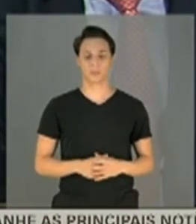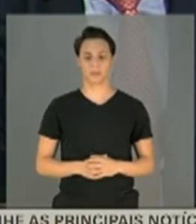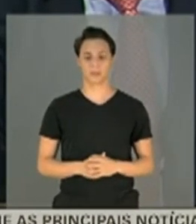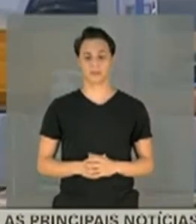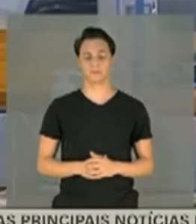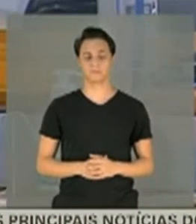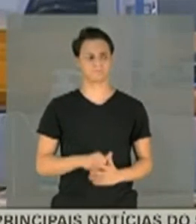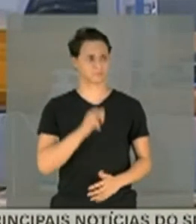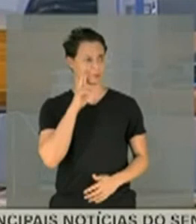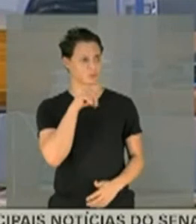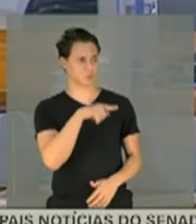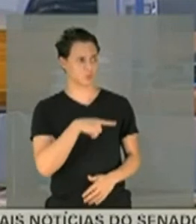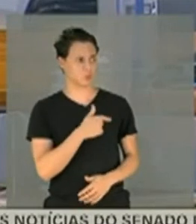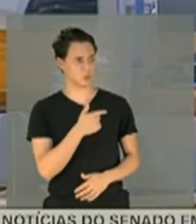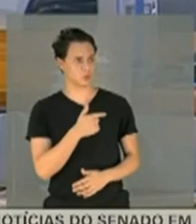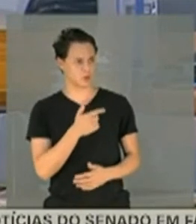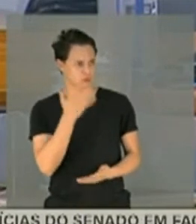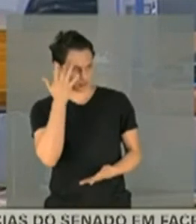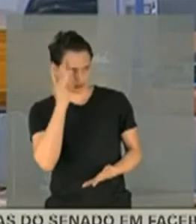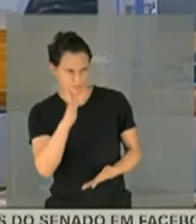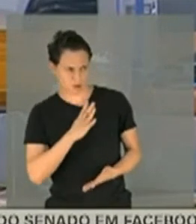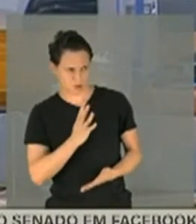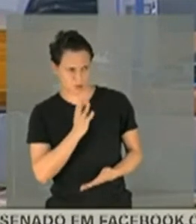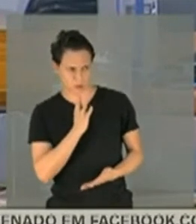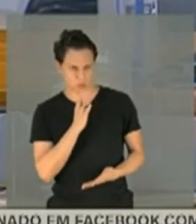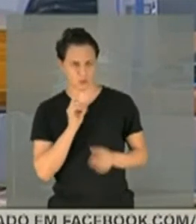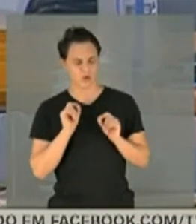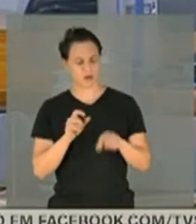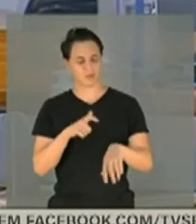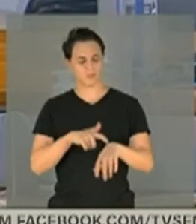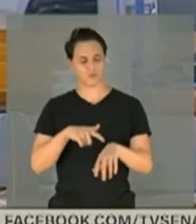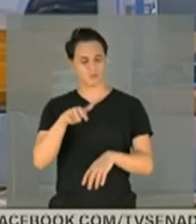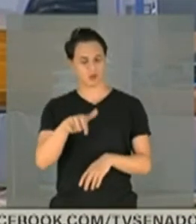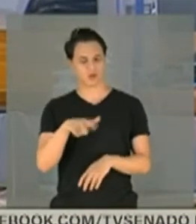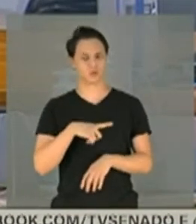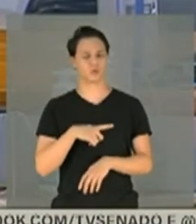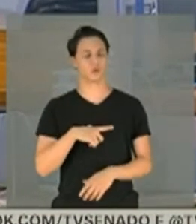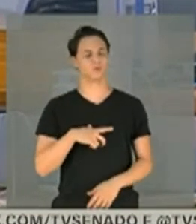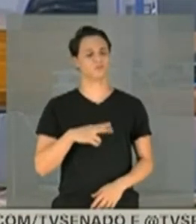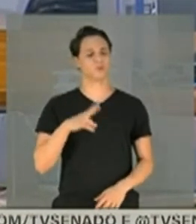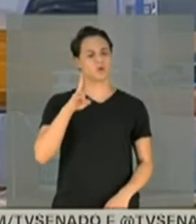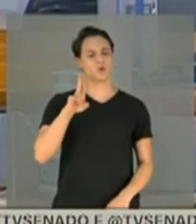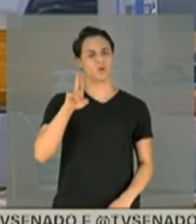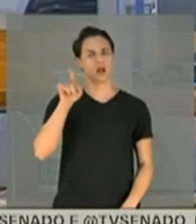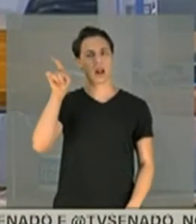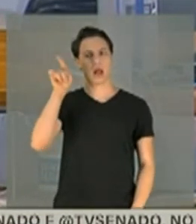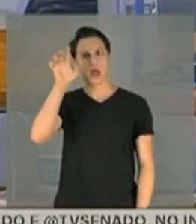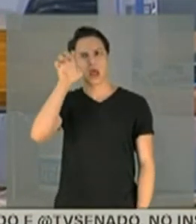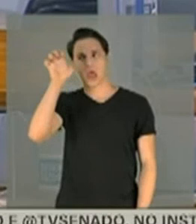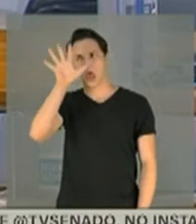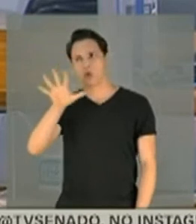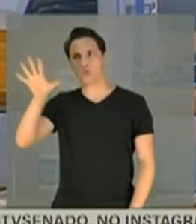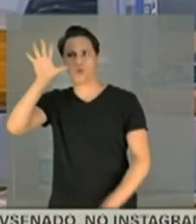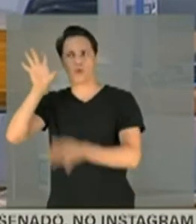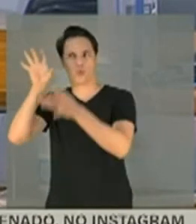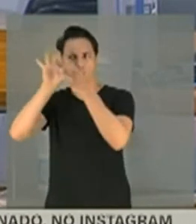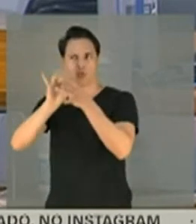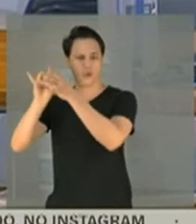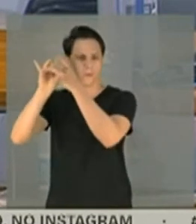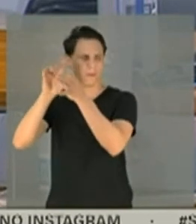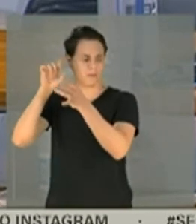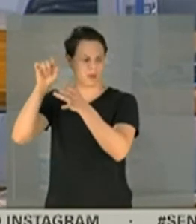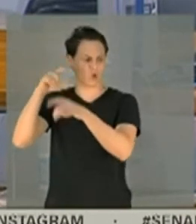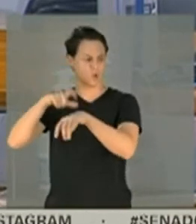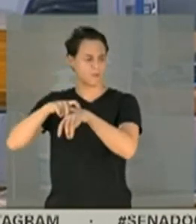O senhor não tinha conhecimento de que, naquele momento, a União Europeia havia, naquele